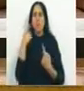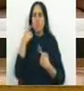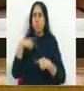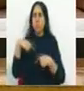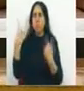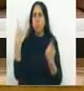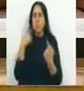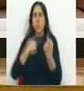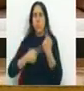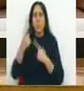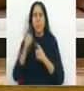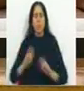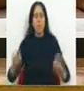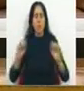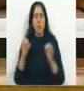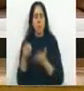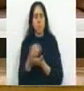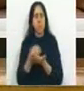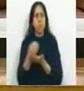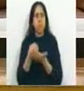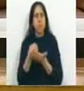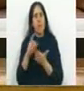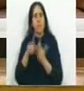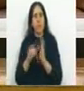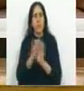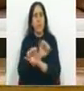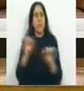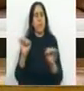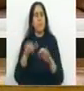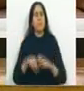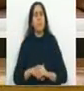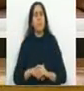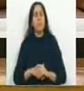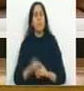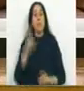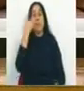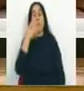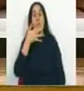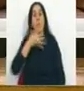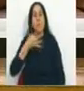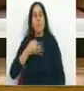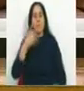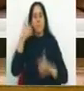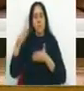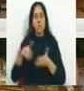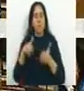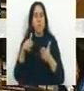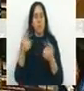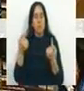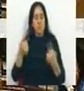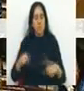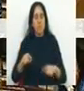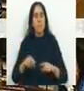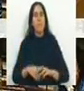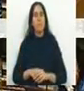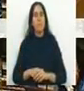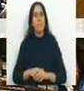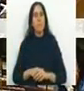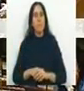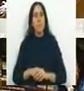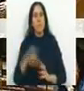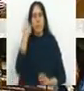e nada, zero, são os vossos projetos. Credibilidade, estratégia, temos.